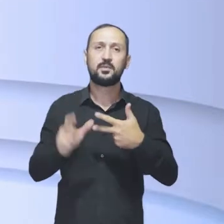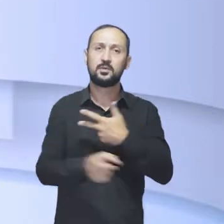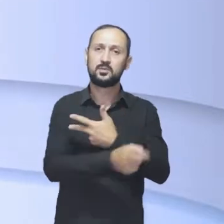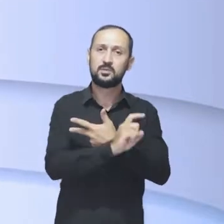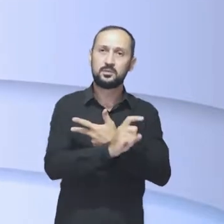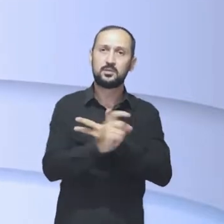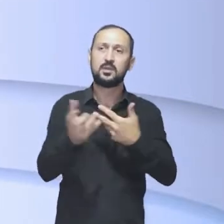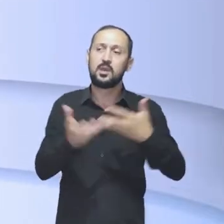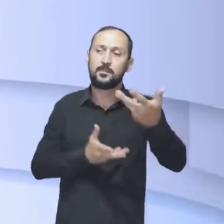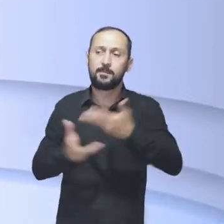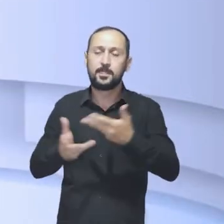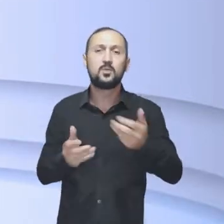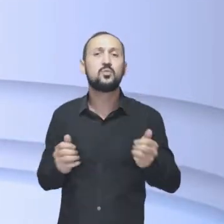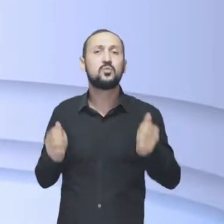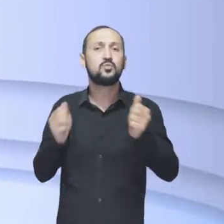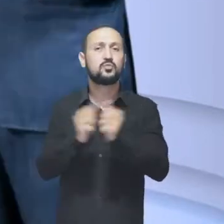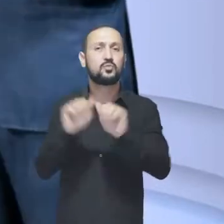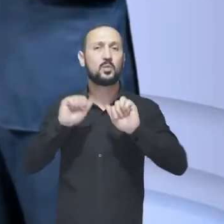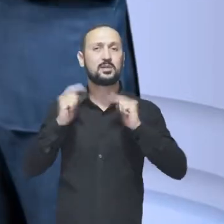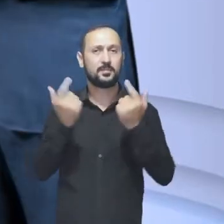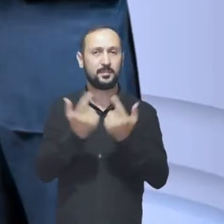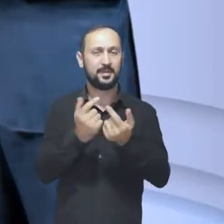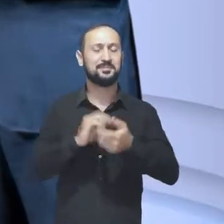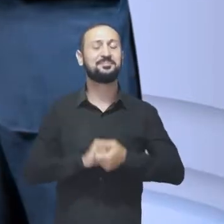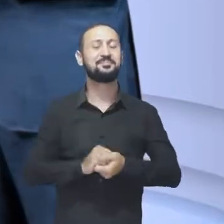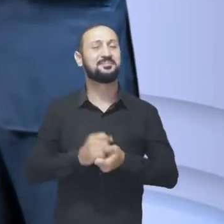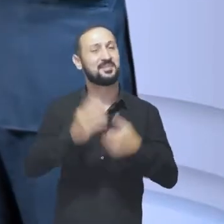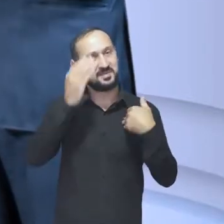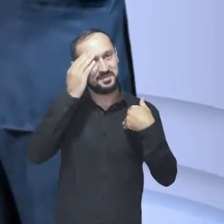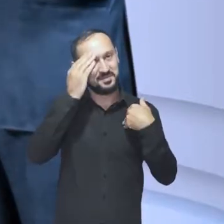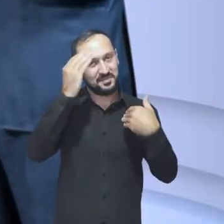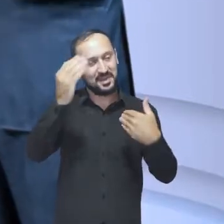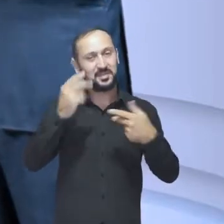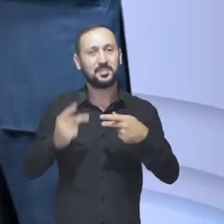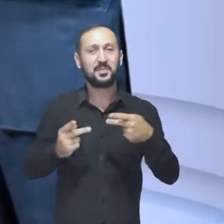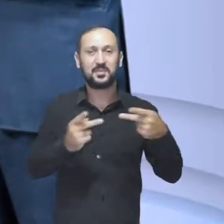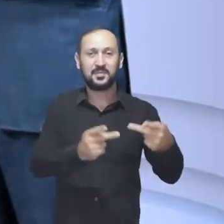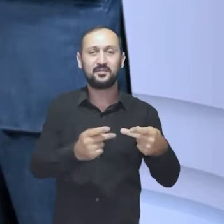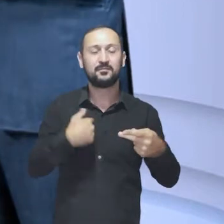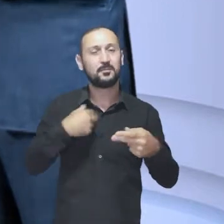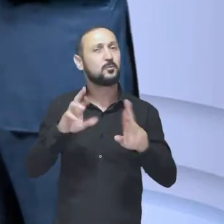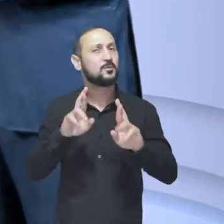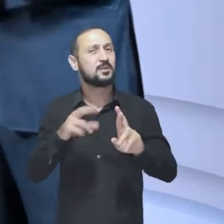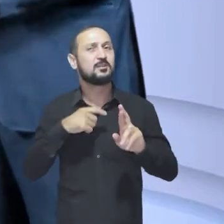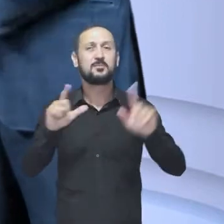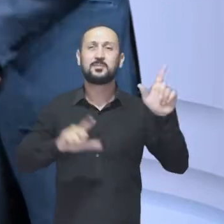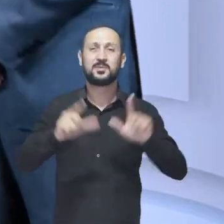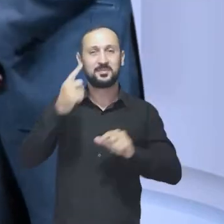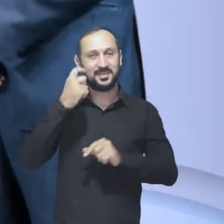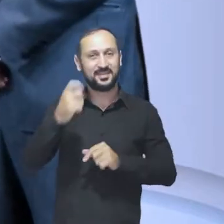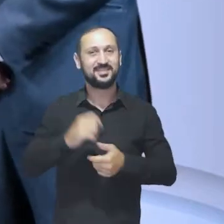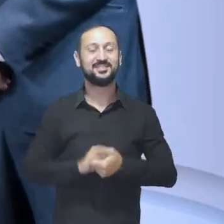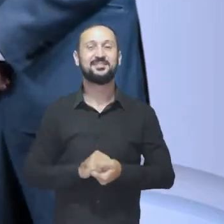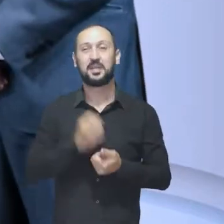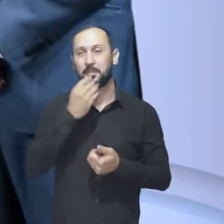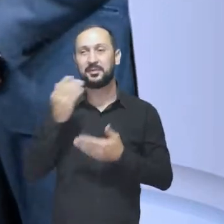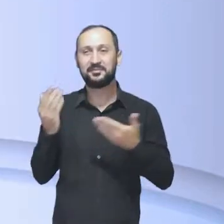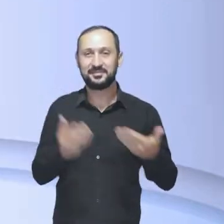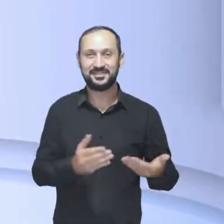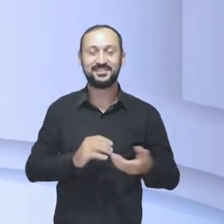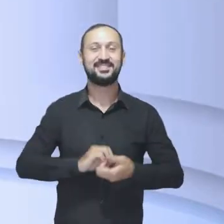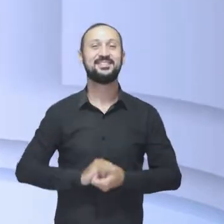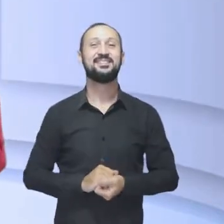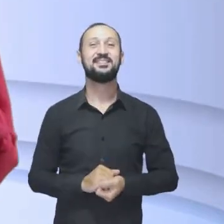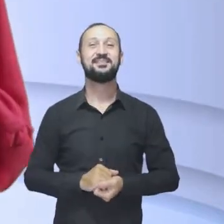interlocução com a Assembleia Legislativa. Então, muito obrigado pelo convite, espero que a gente tenha um programa bem interessante. Muito bem-vindo. Obrigado.